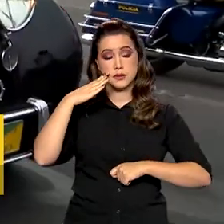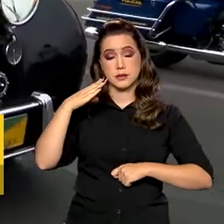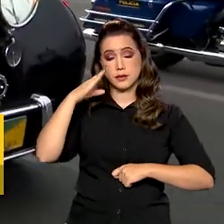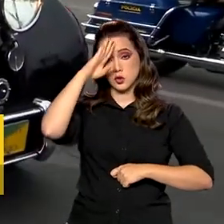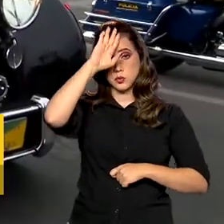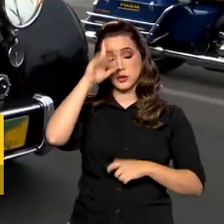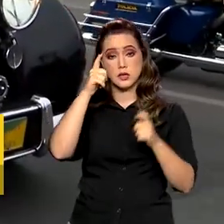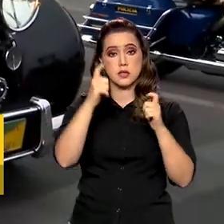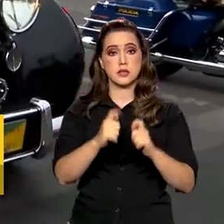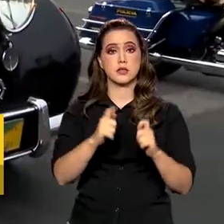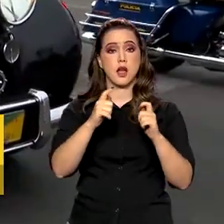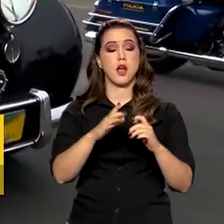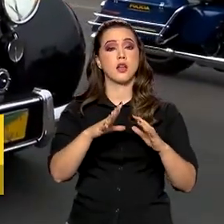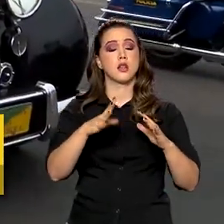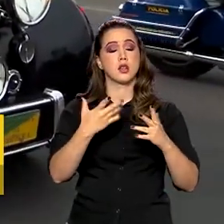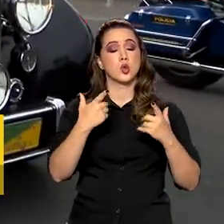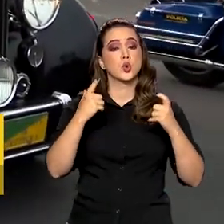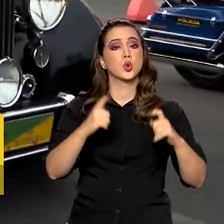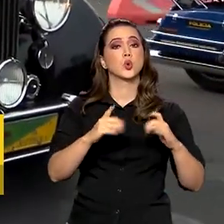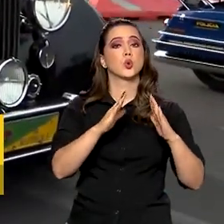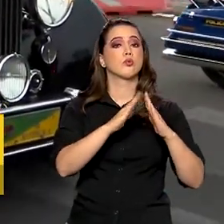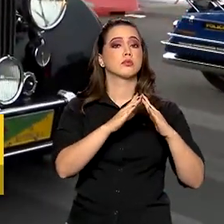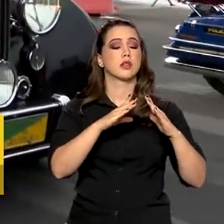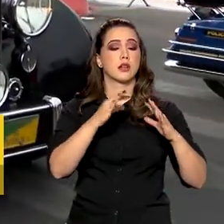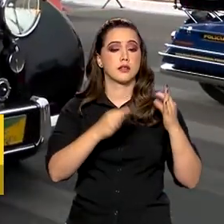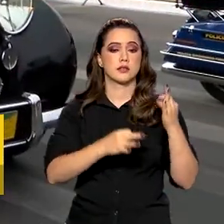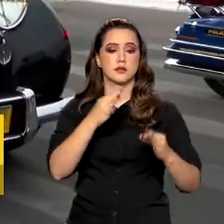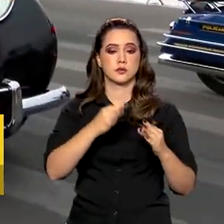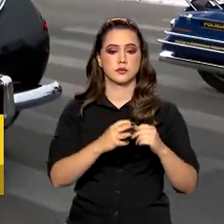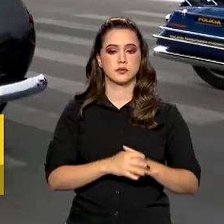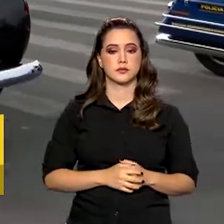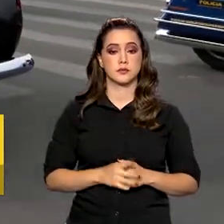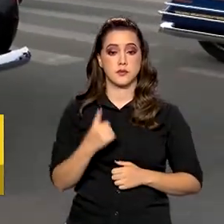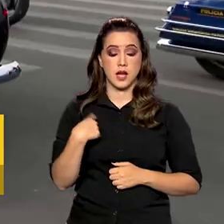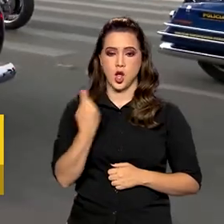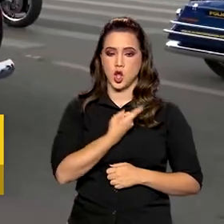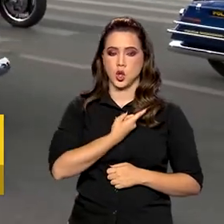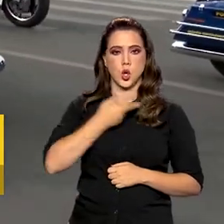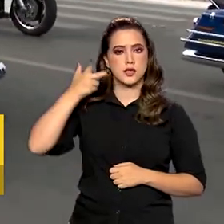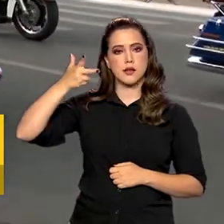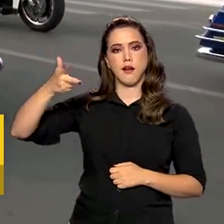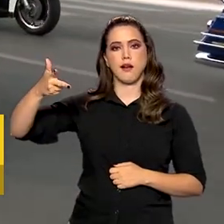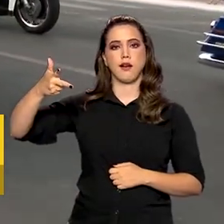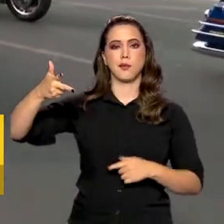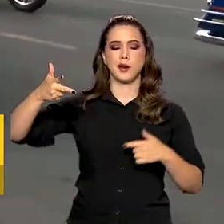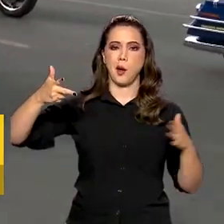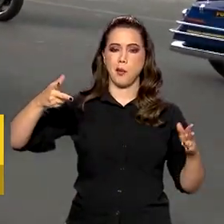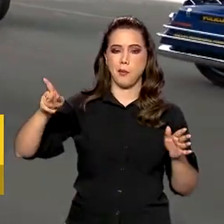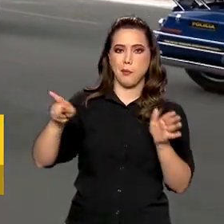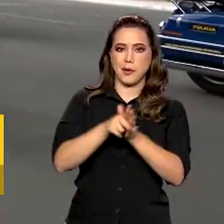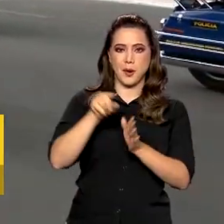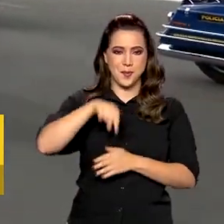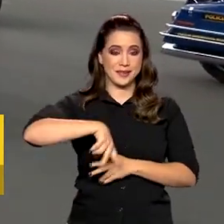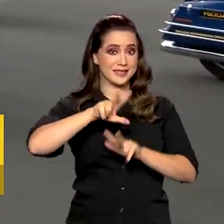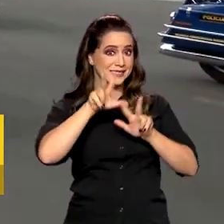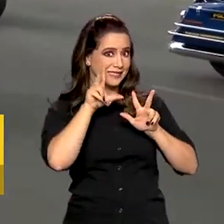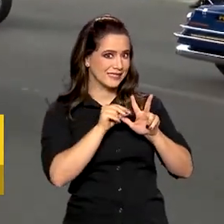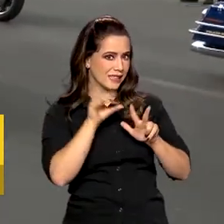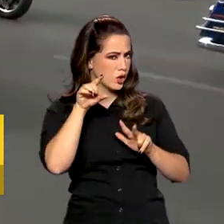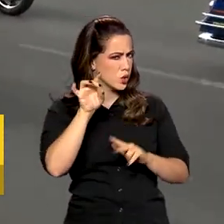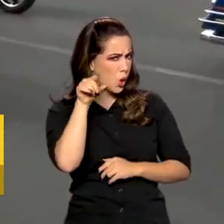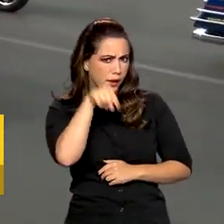Justiça, aqui em Brasília. Essa câmera está no nosso Motolink. Essa exclusiva nossa da TV Brasil. Só que você acompanha essas